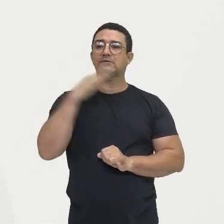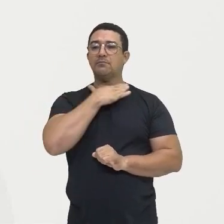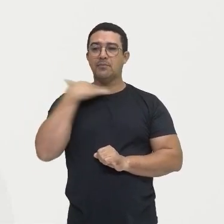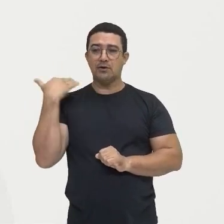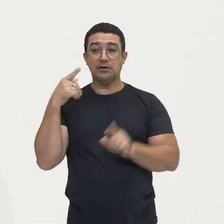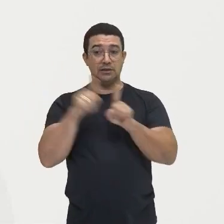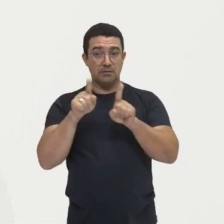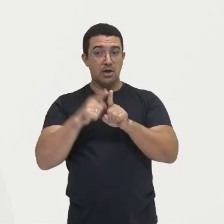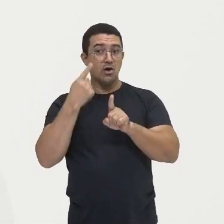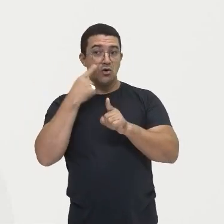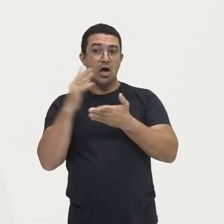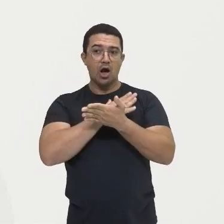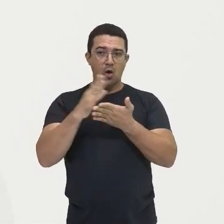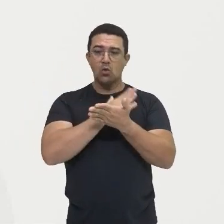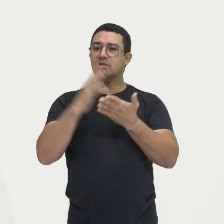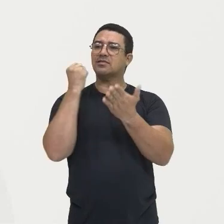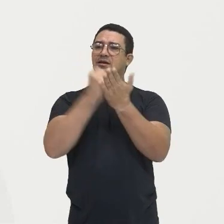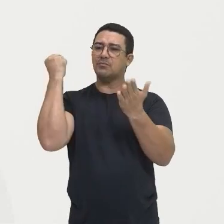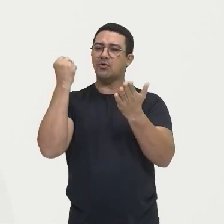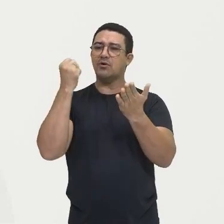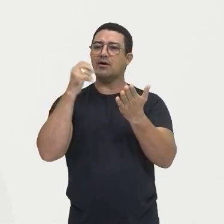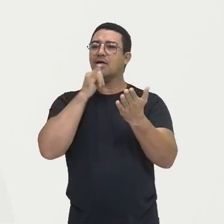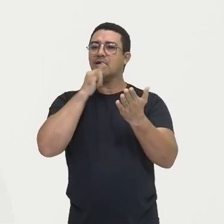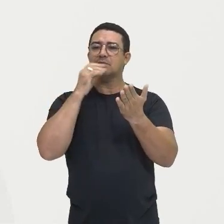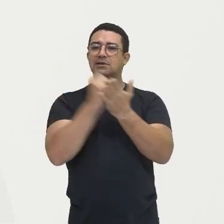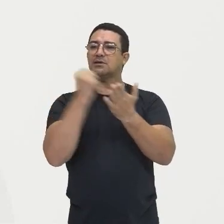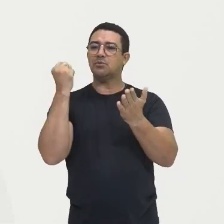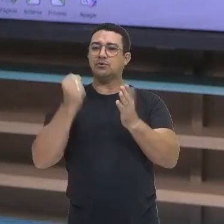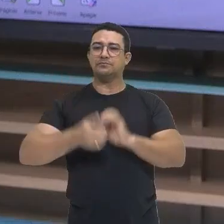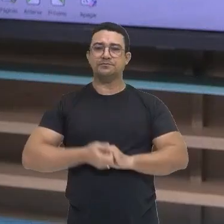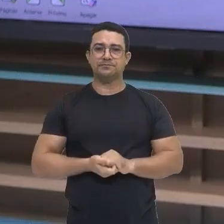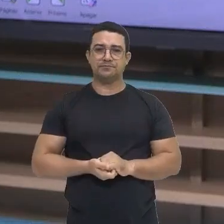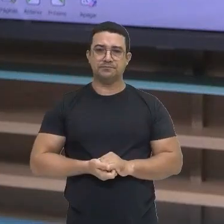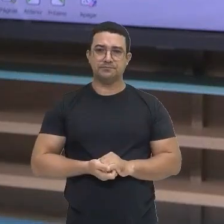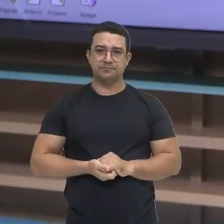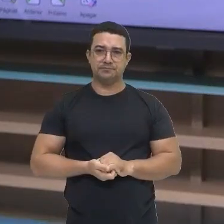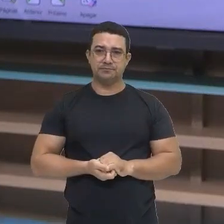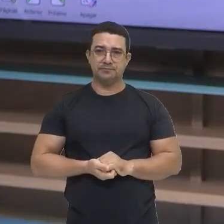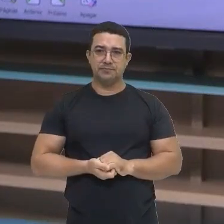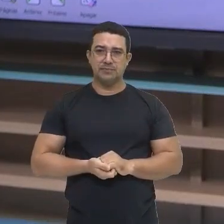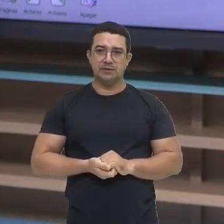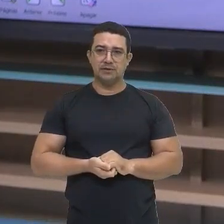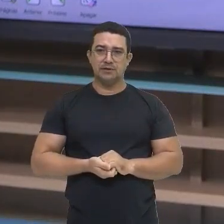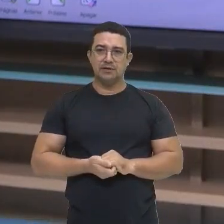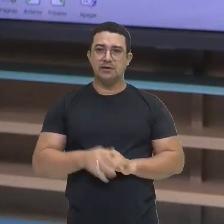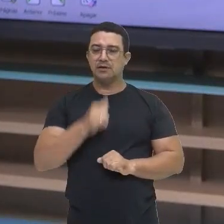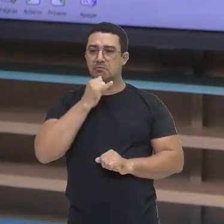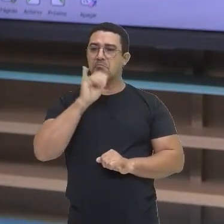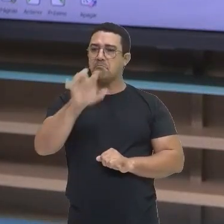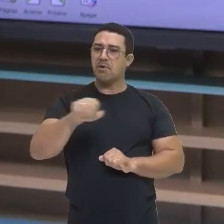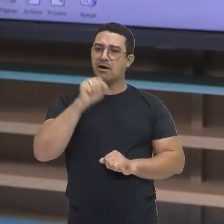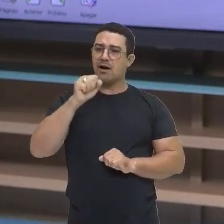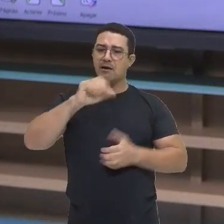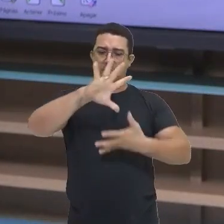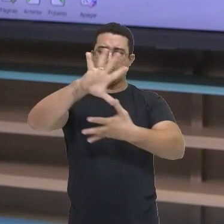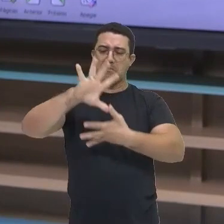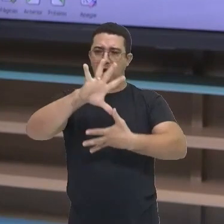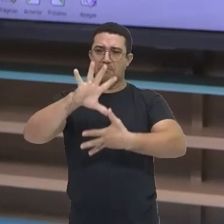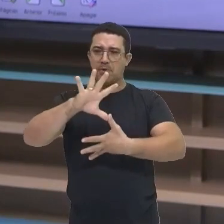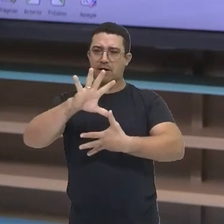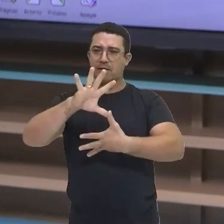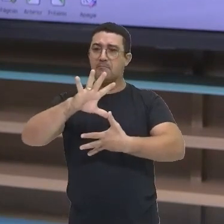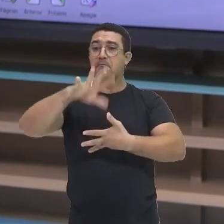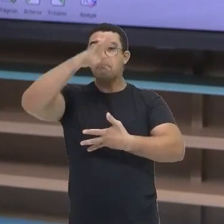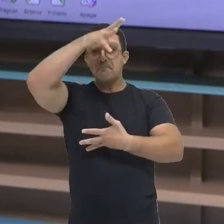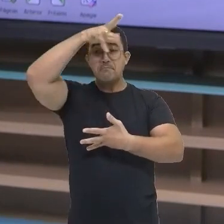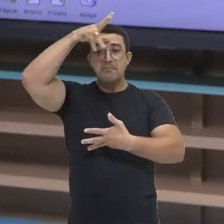também pode observar alguns símbolos no mapa. Um exemplo. Se você pegar um mapa da cidade de Manaus, e nesse mapa você tem um